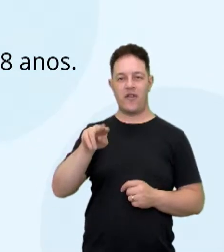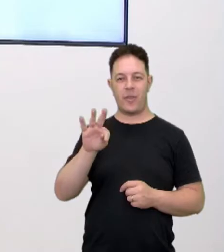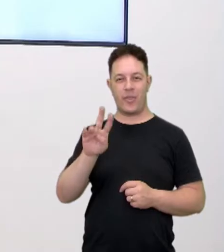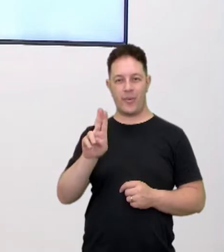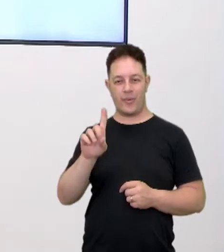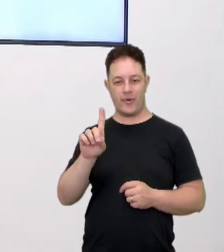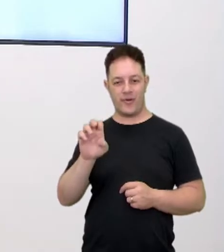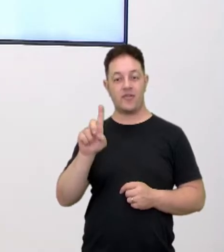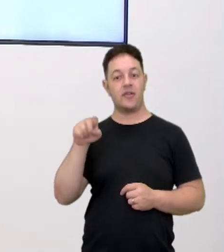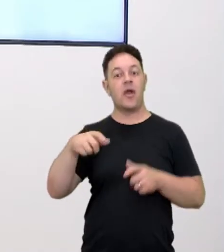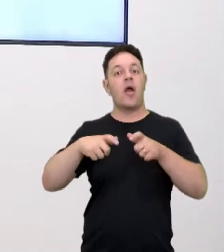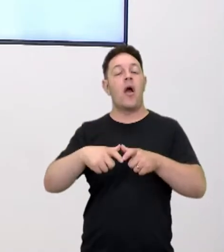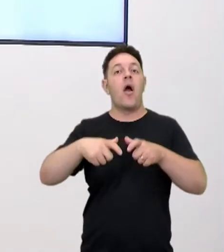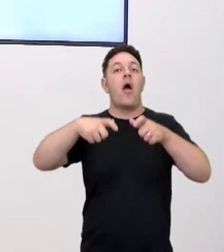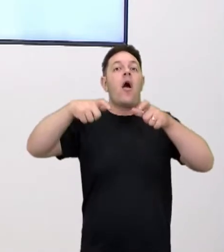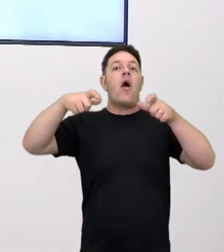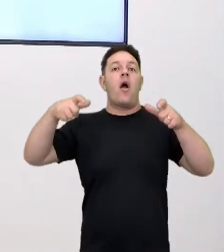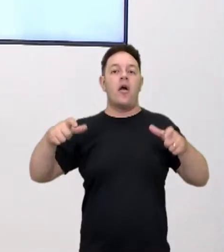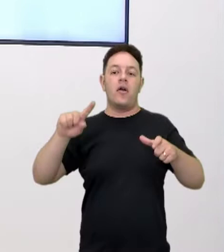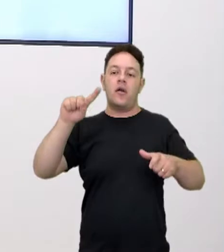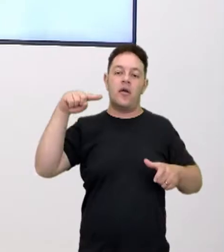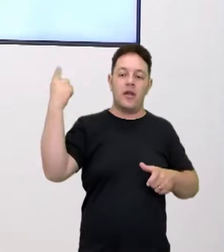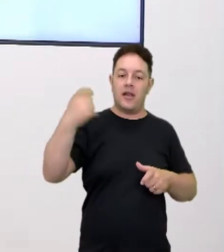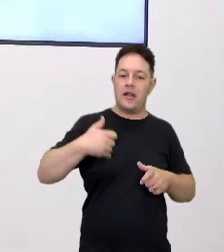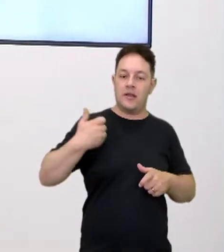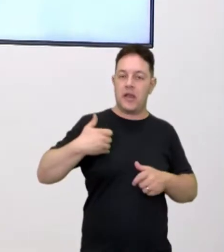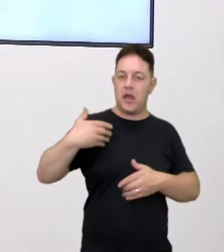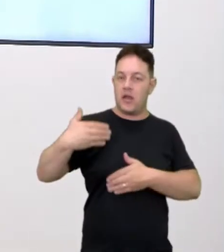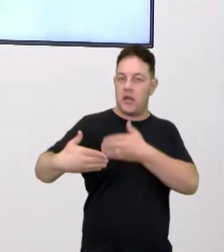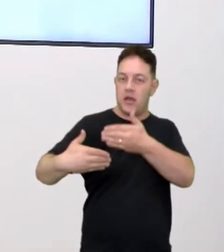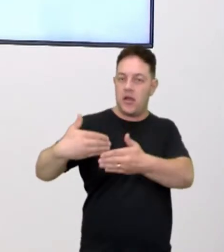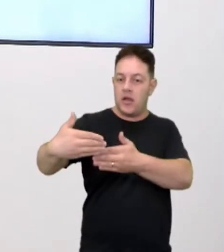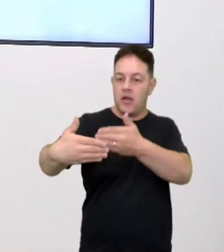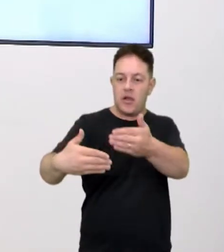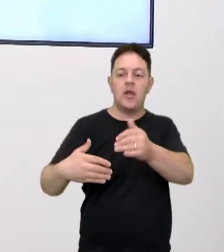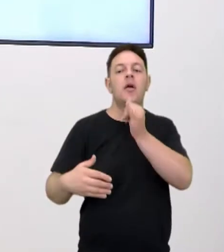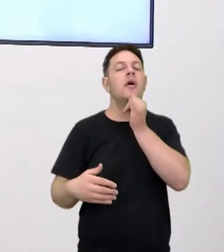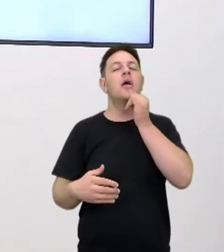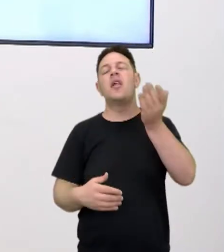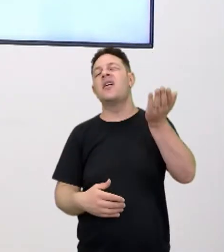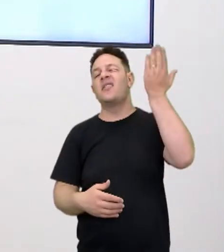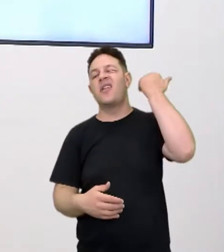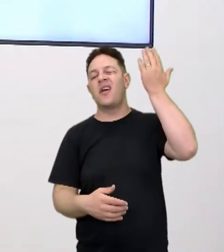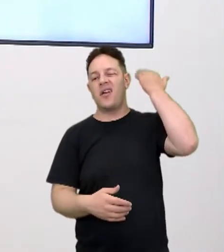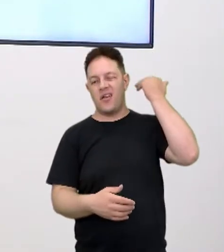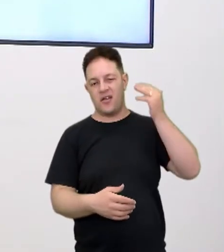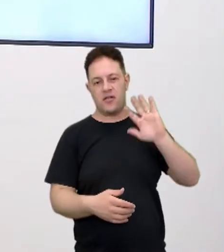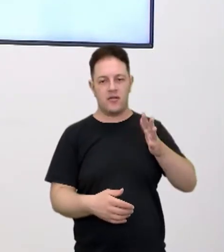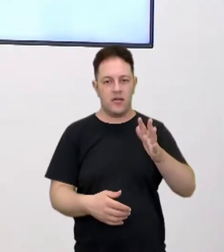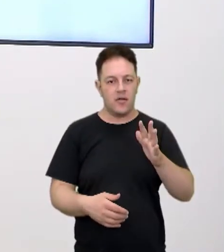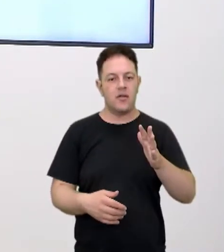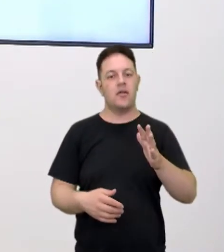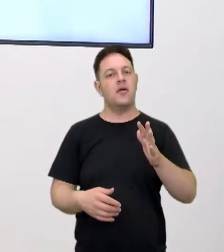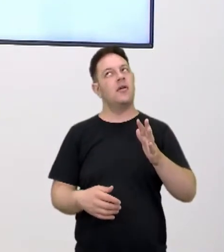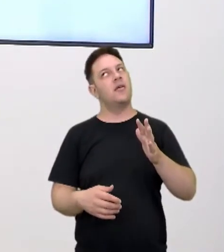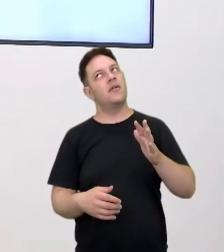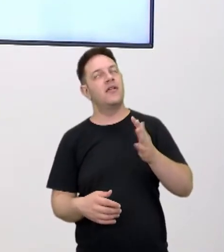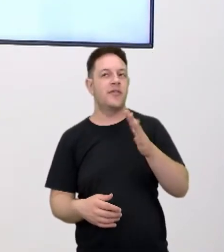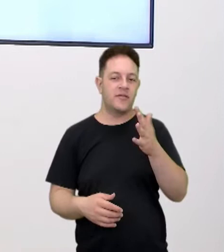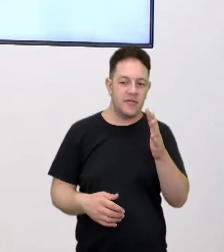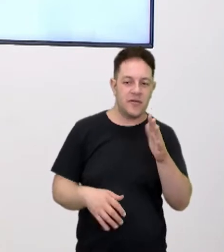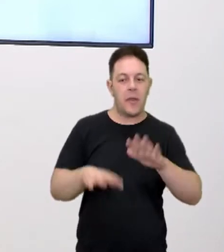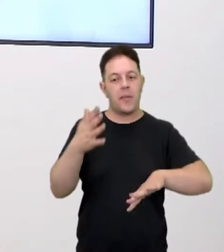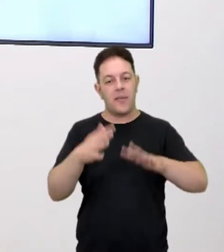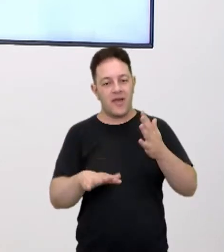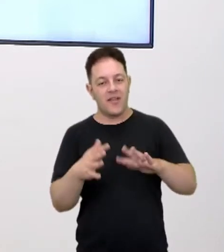ela tem aumentado de idade ao longo dos anos. Então, há algum tempo atrás, a gente pode dizer que até teve tempos